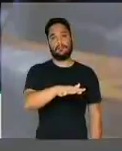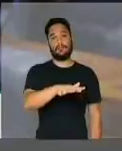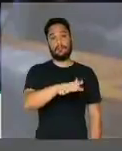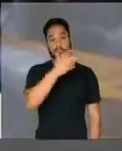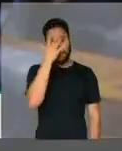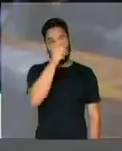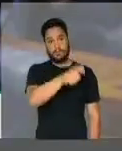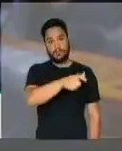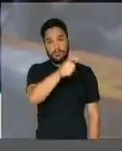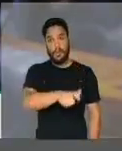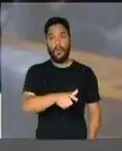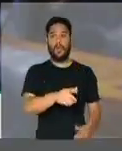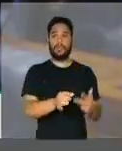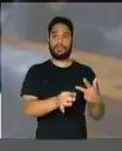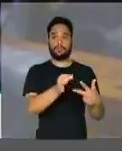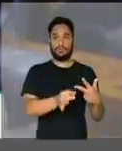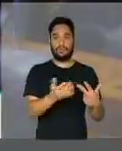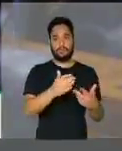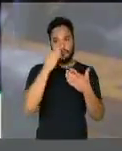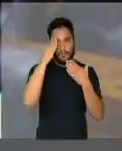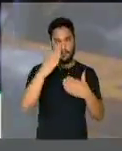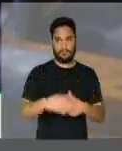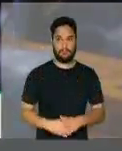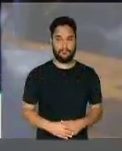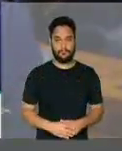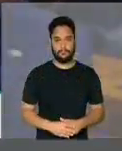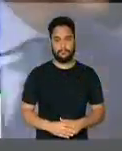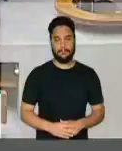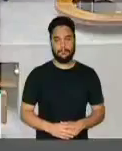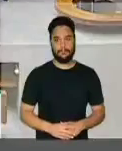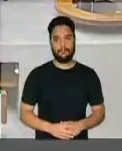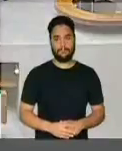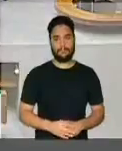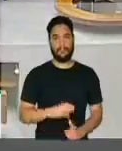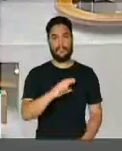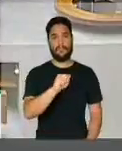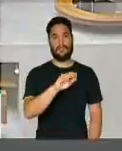dos agentes do poder público. Obrigado, presidente. Caetano. Senhor presidente.